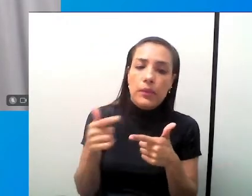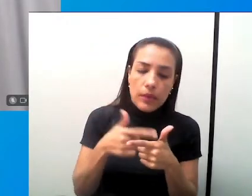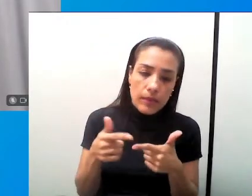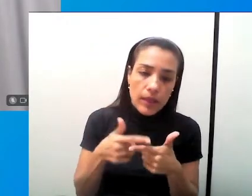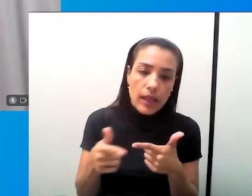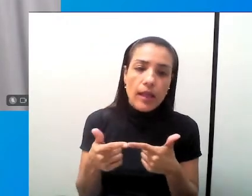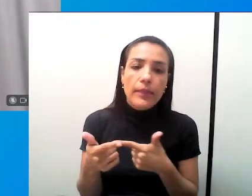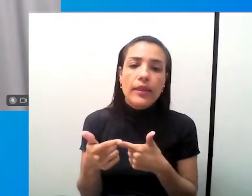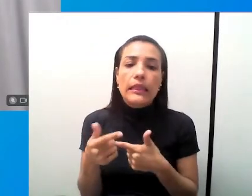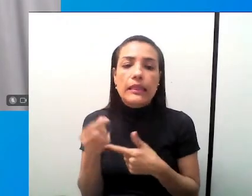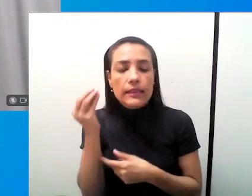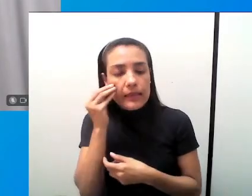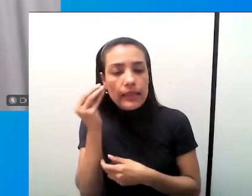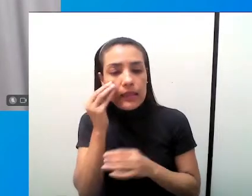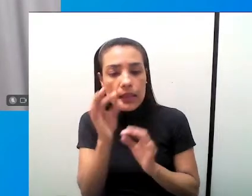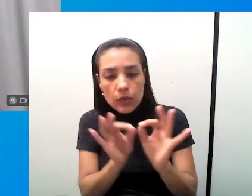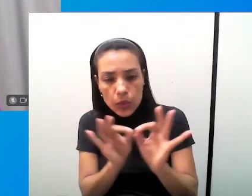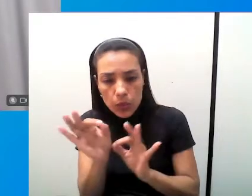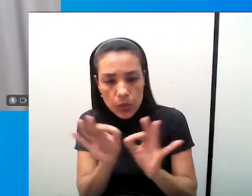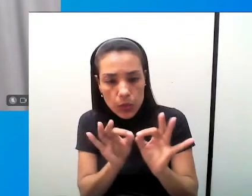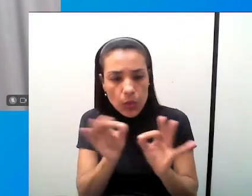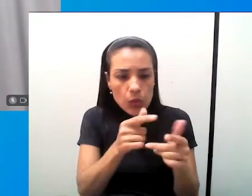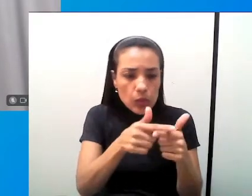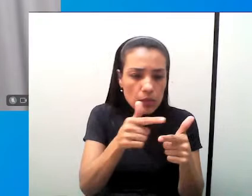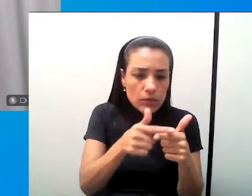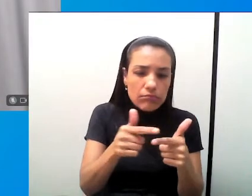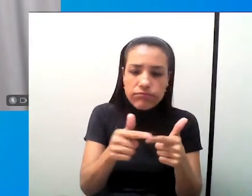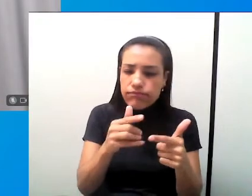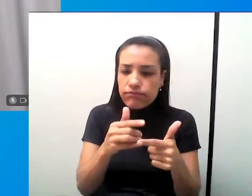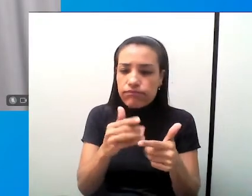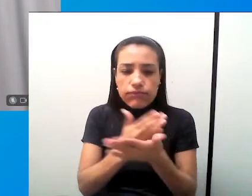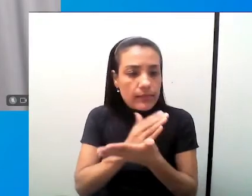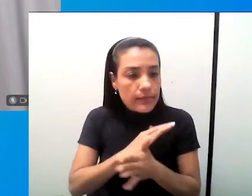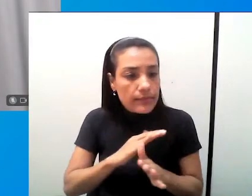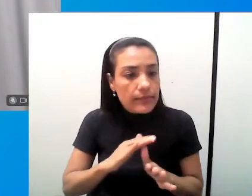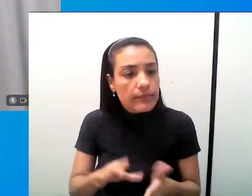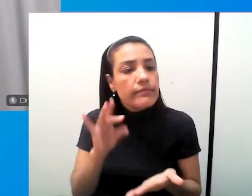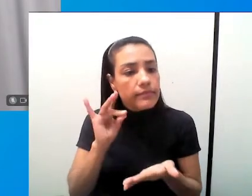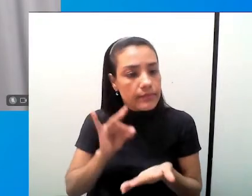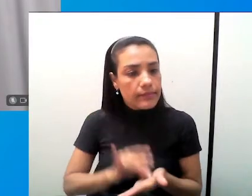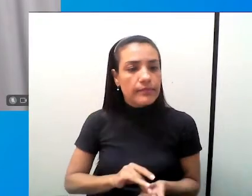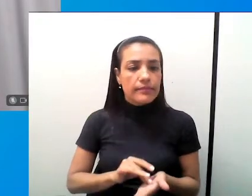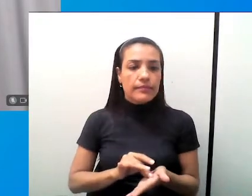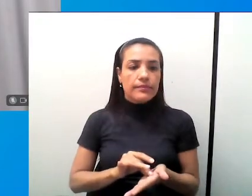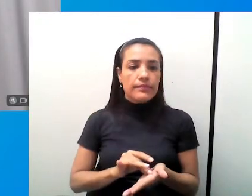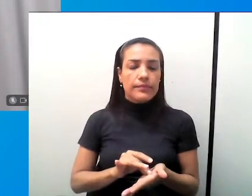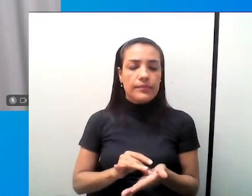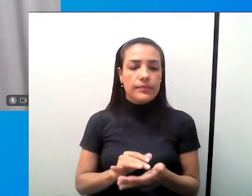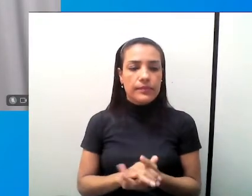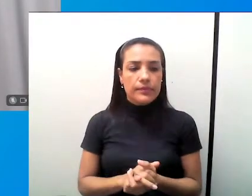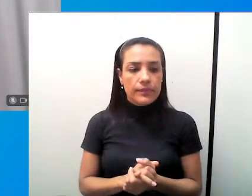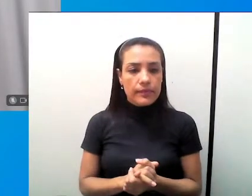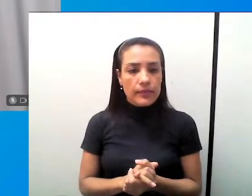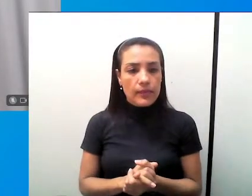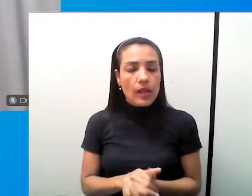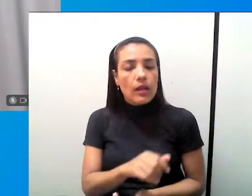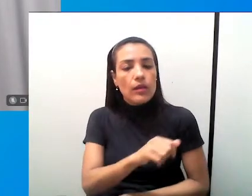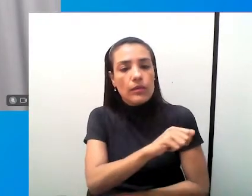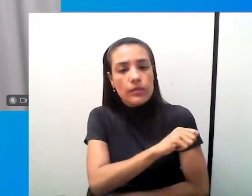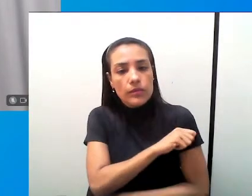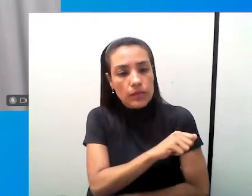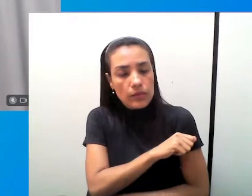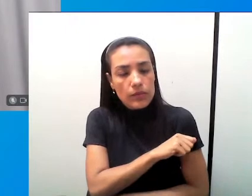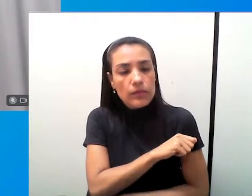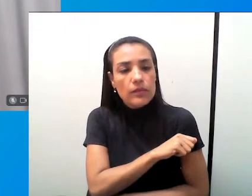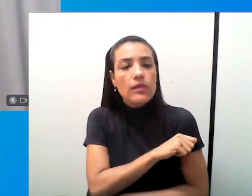demandas que realmente existem e procurando solucionar, e para os estudantes, né,